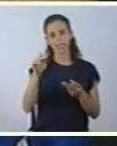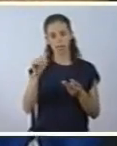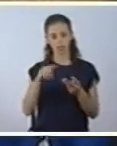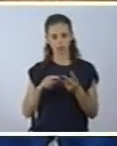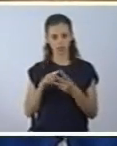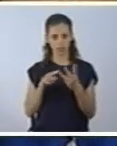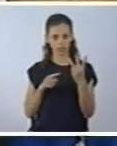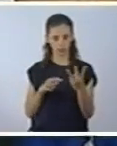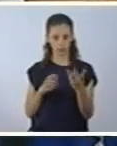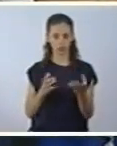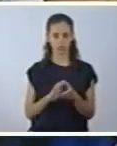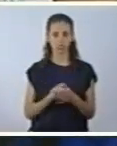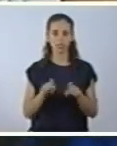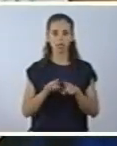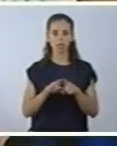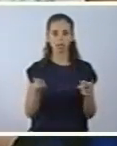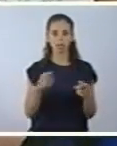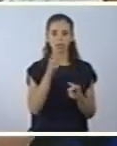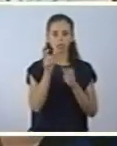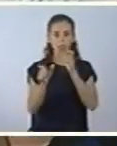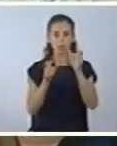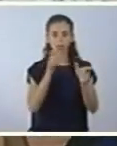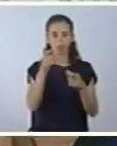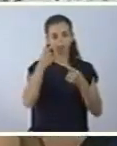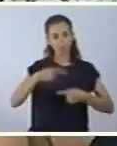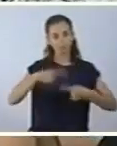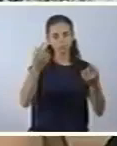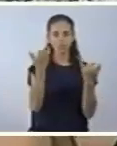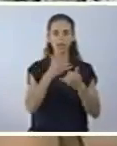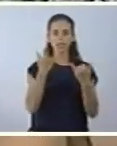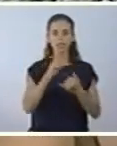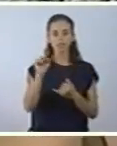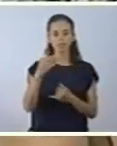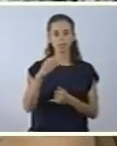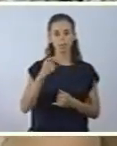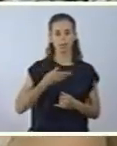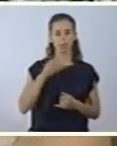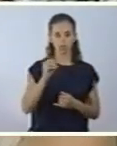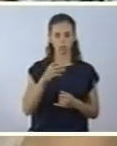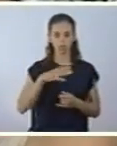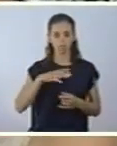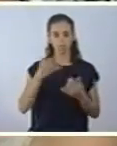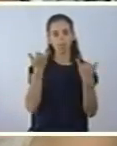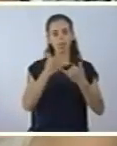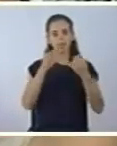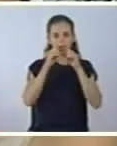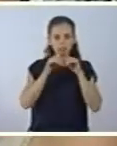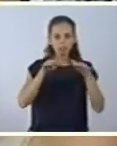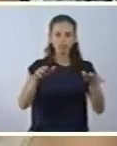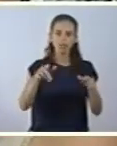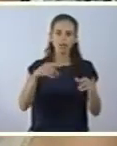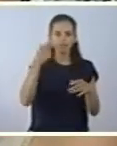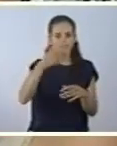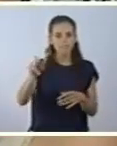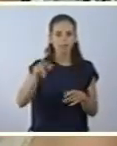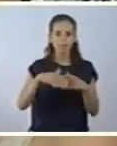Elias. Caros irmãos, estas palavras demonstram a alegria de Pedro. E ele quer que esta alegria perdure, por isso ele diz: